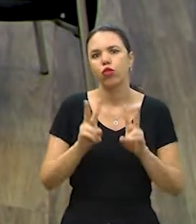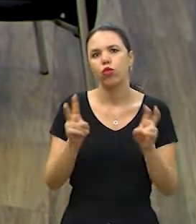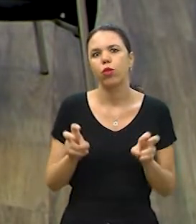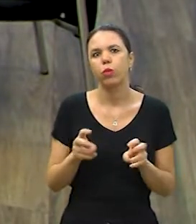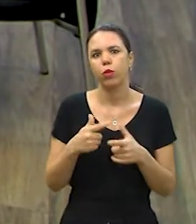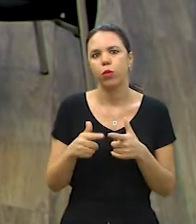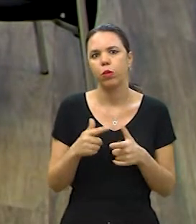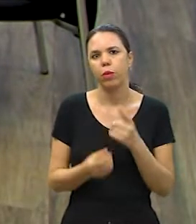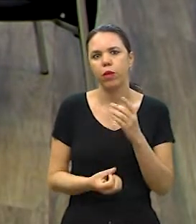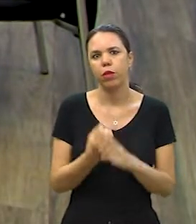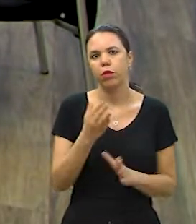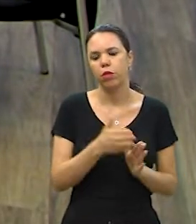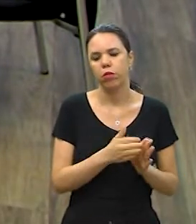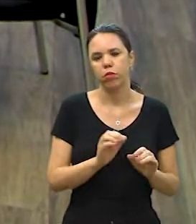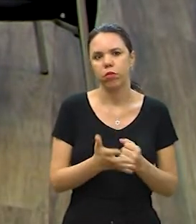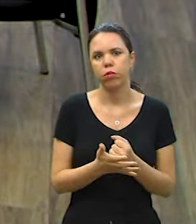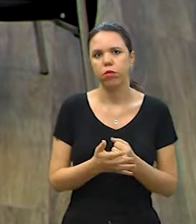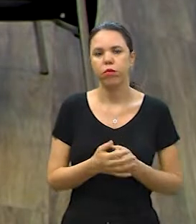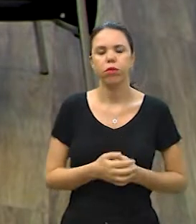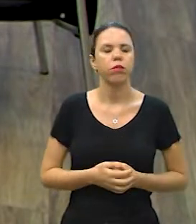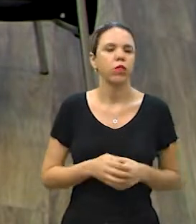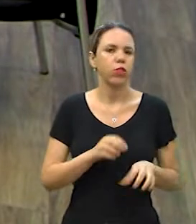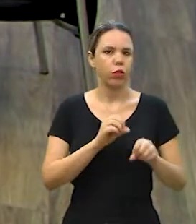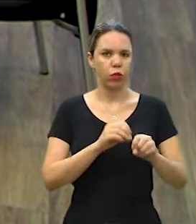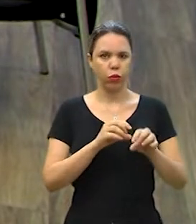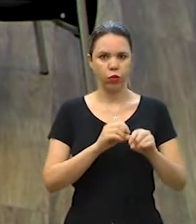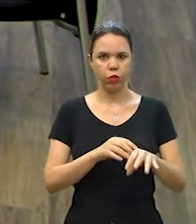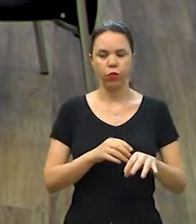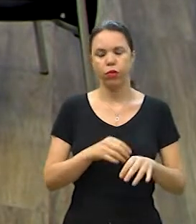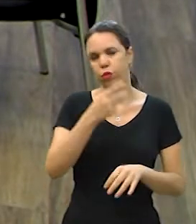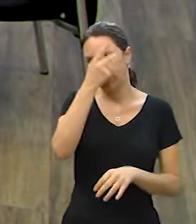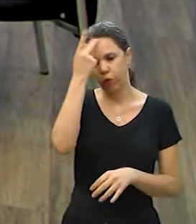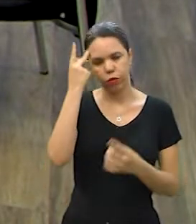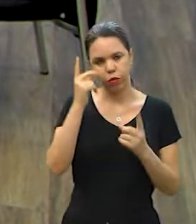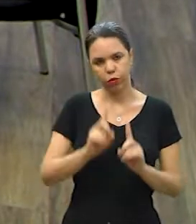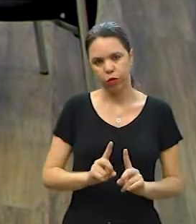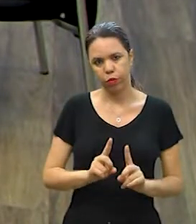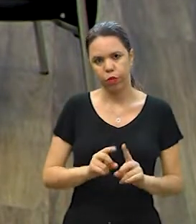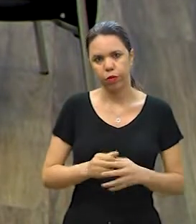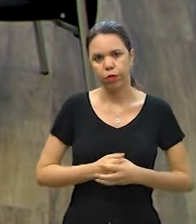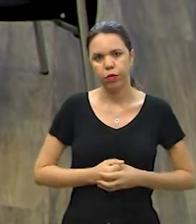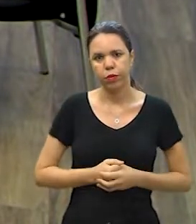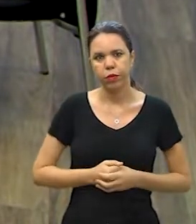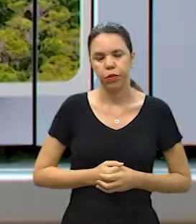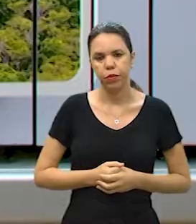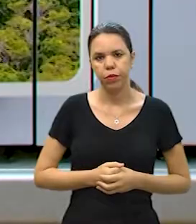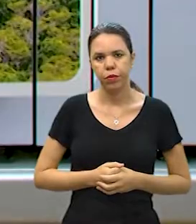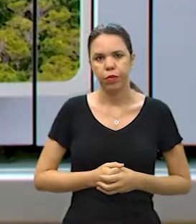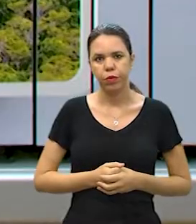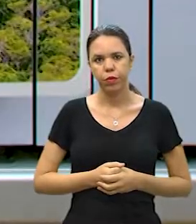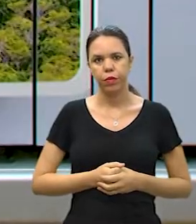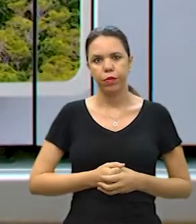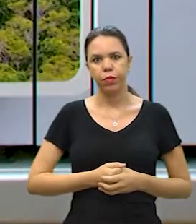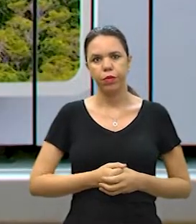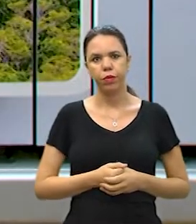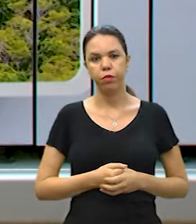efeitos da pandemia na educação, né, das pessoas com deficiência.